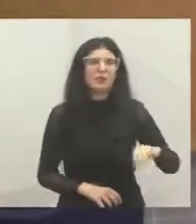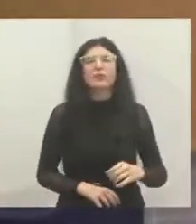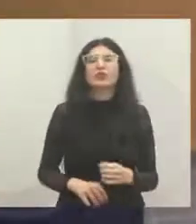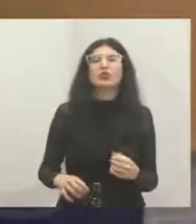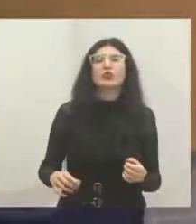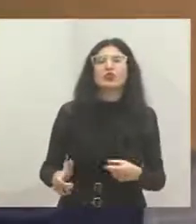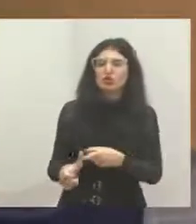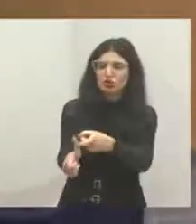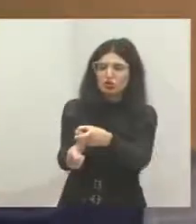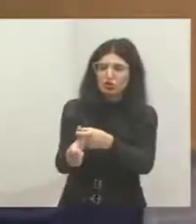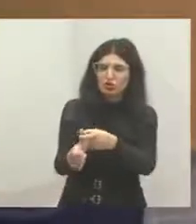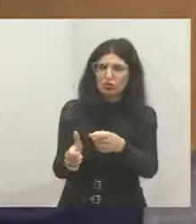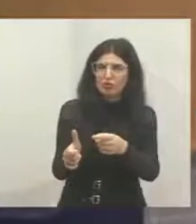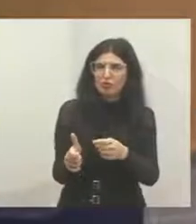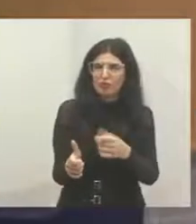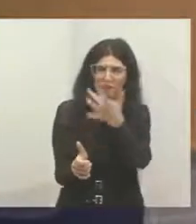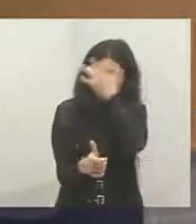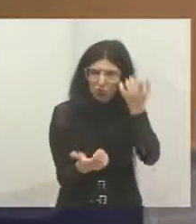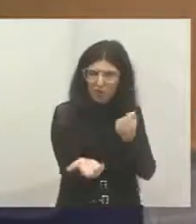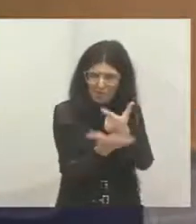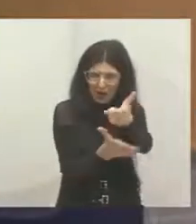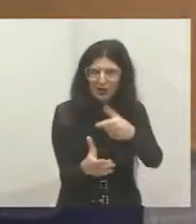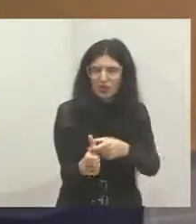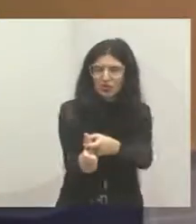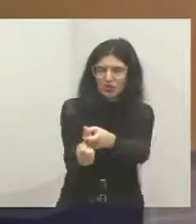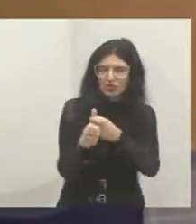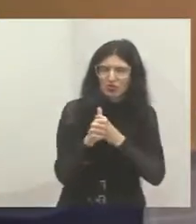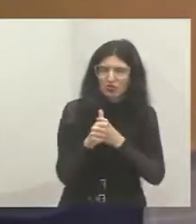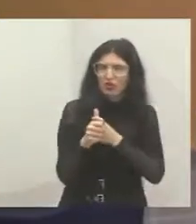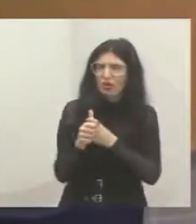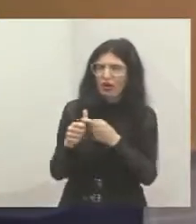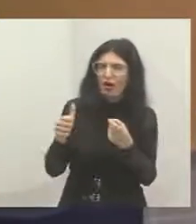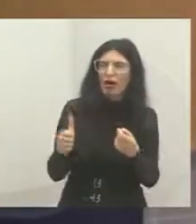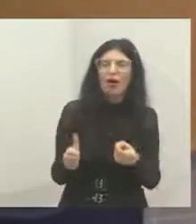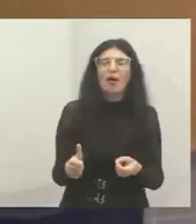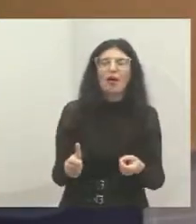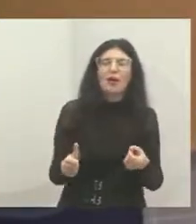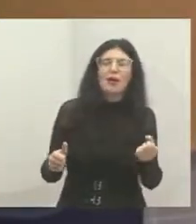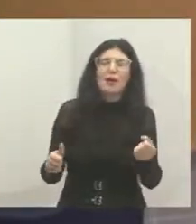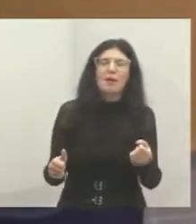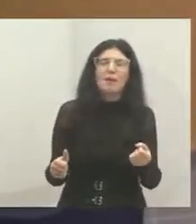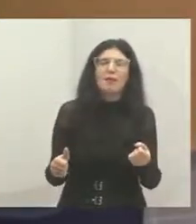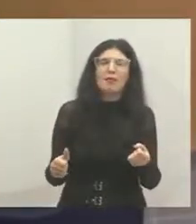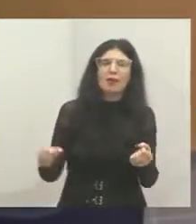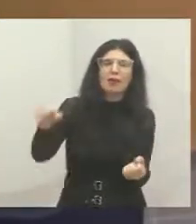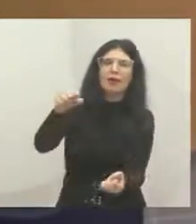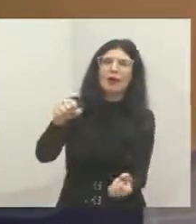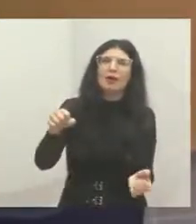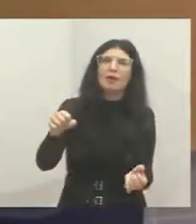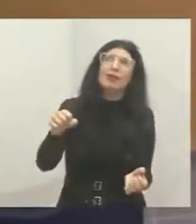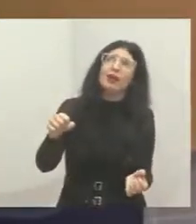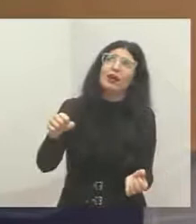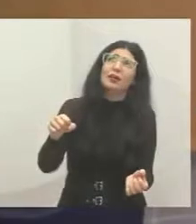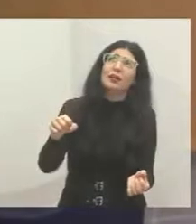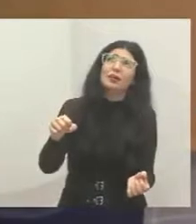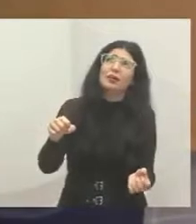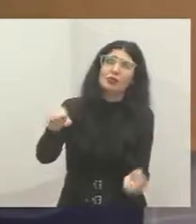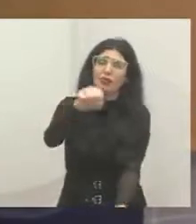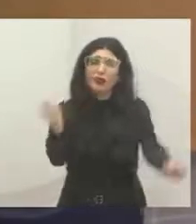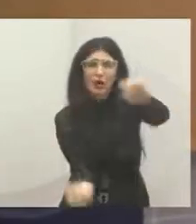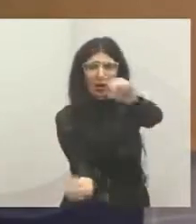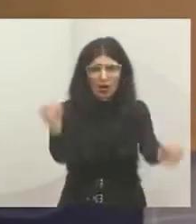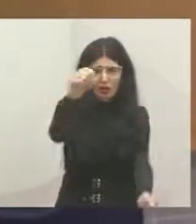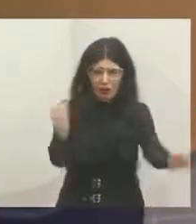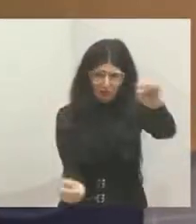tudo. Aí, essas receitas que recebeu, o município tem que fazer a aplicação mínima de 15%, que é o